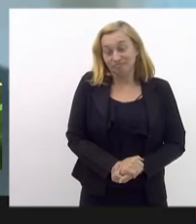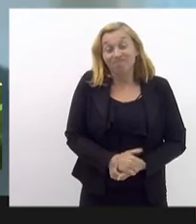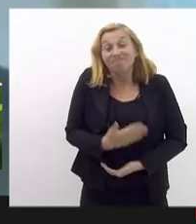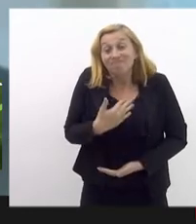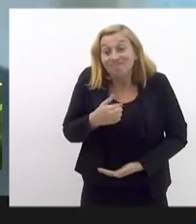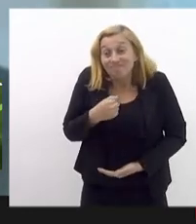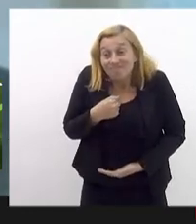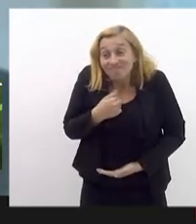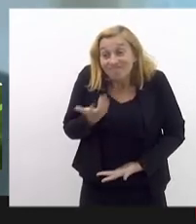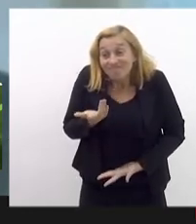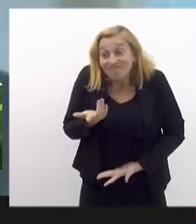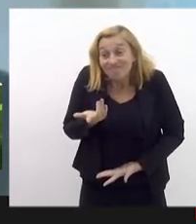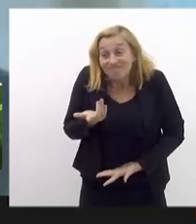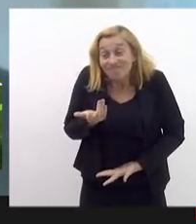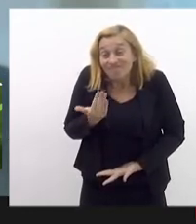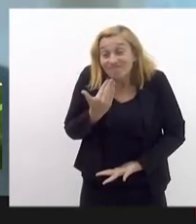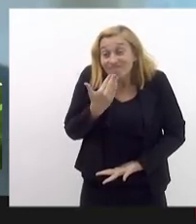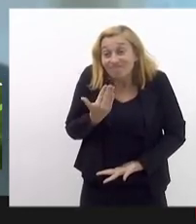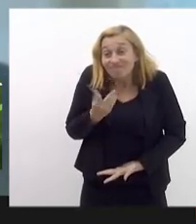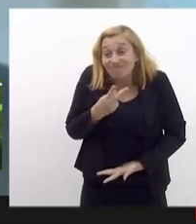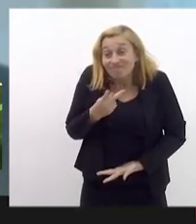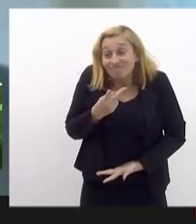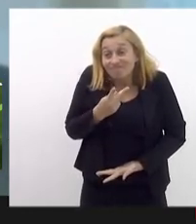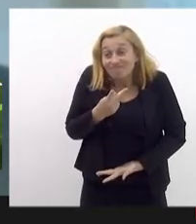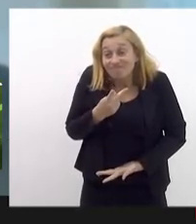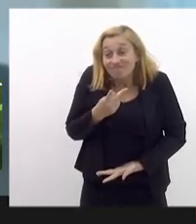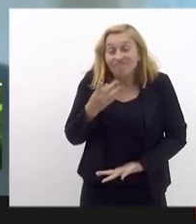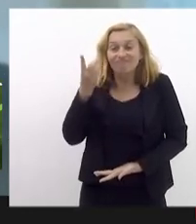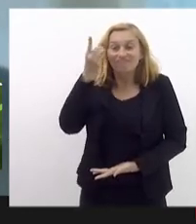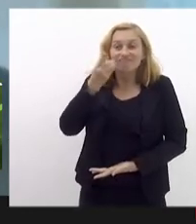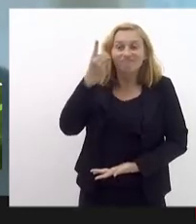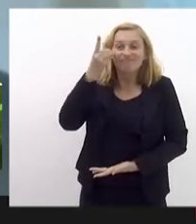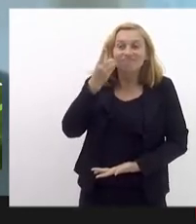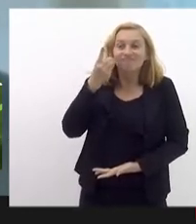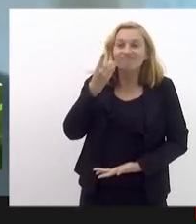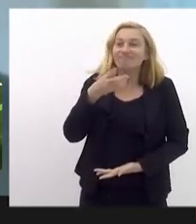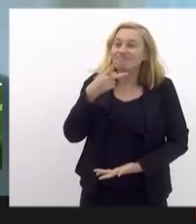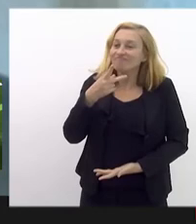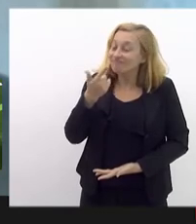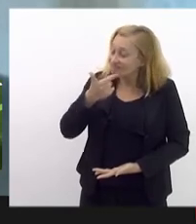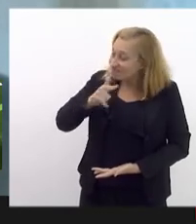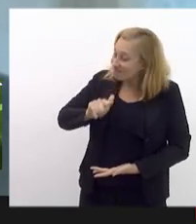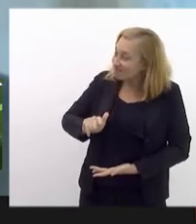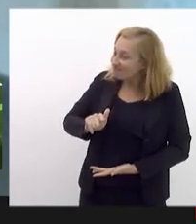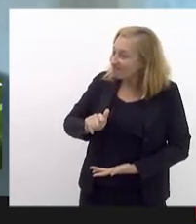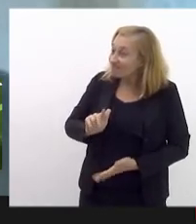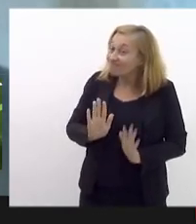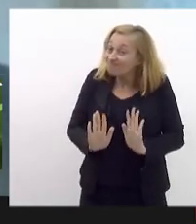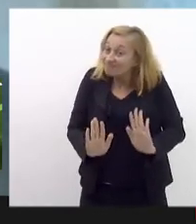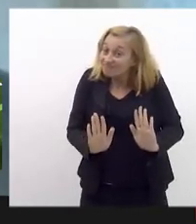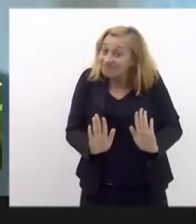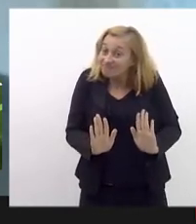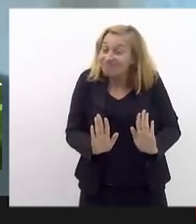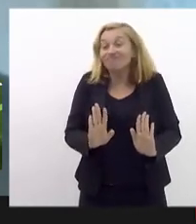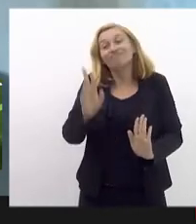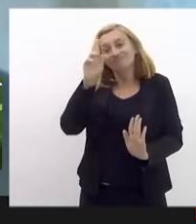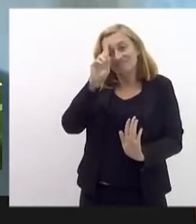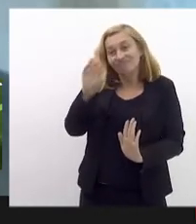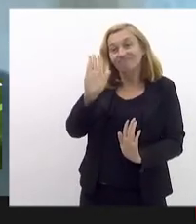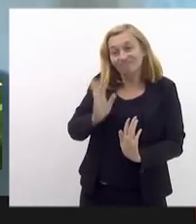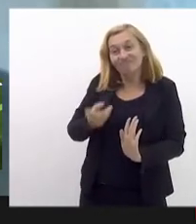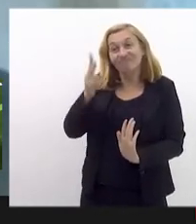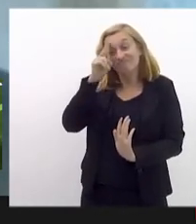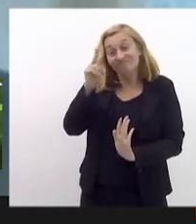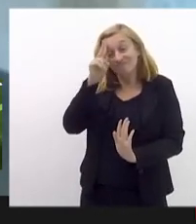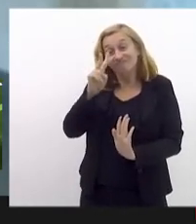apenas tinha pedido a palavra, deputado, para reafirmar mais uma vez, mas você lembrou que